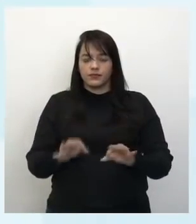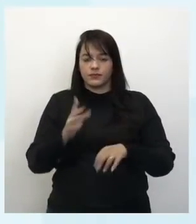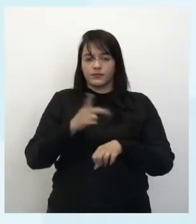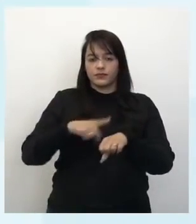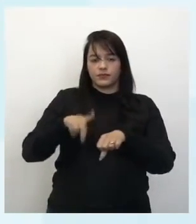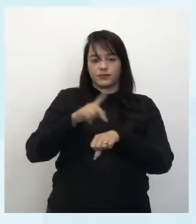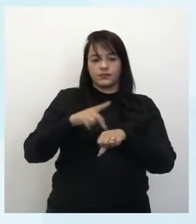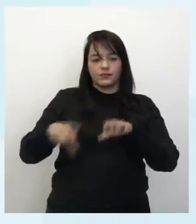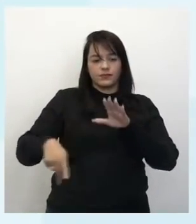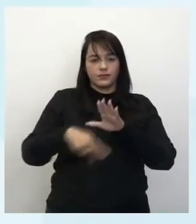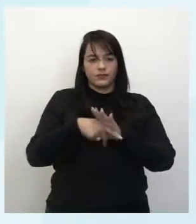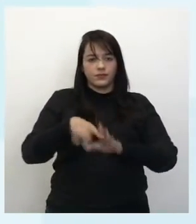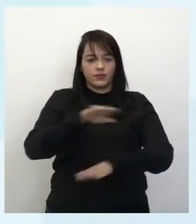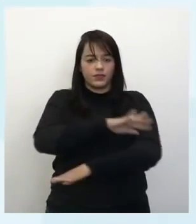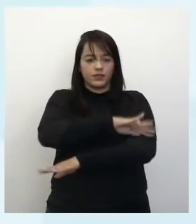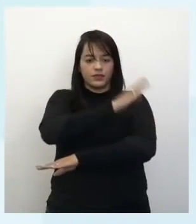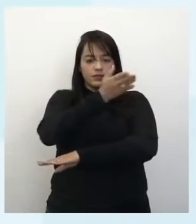Tallest Mountain. Então, a montanha